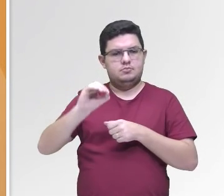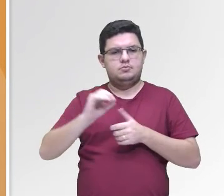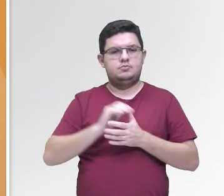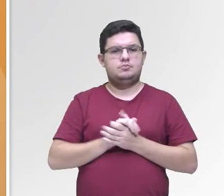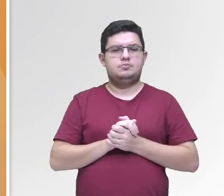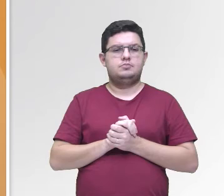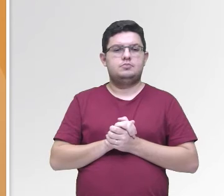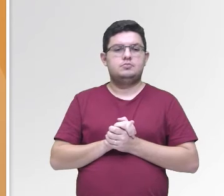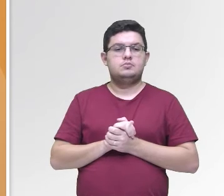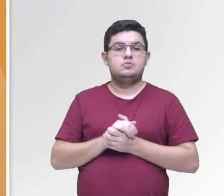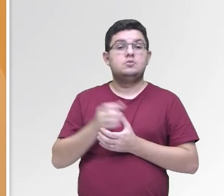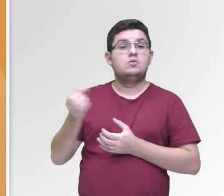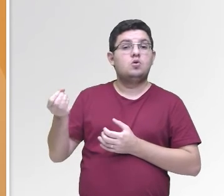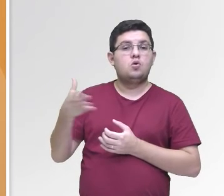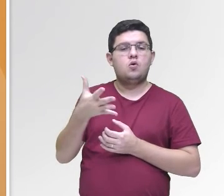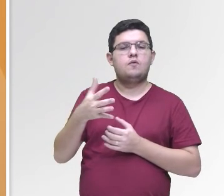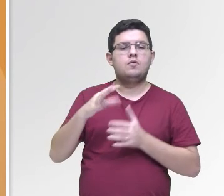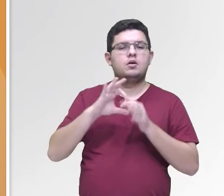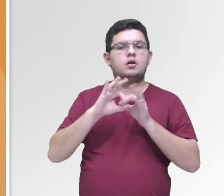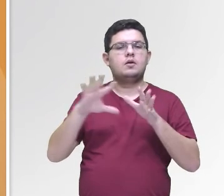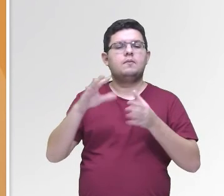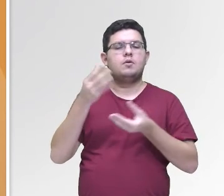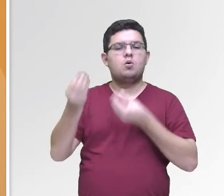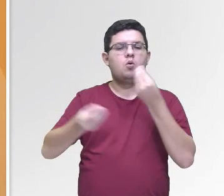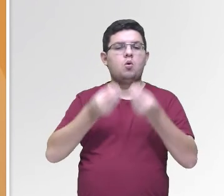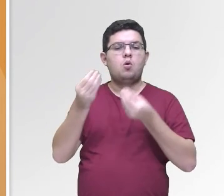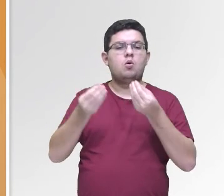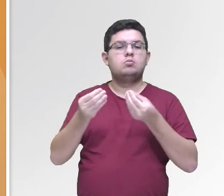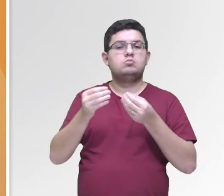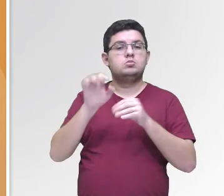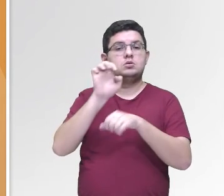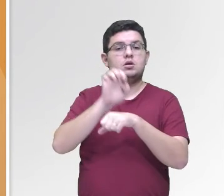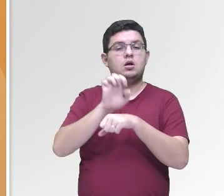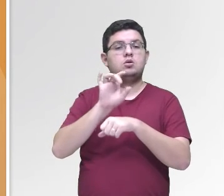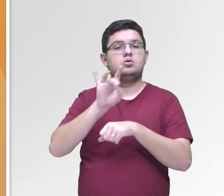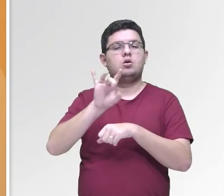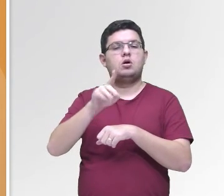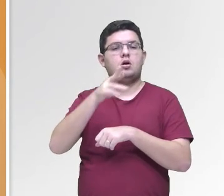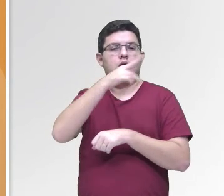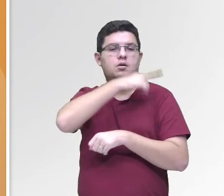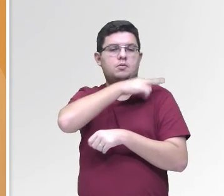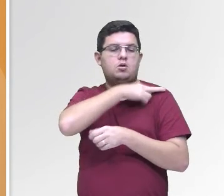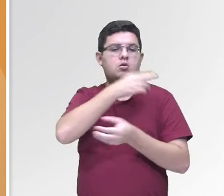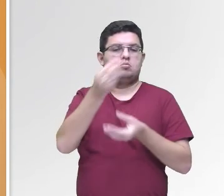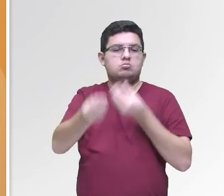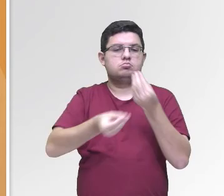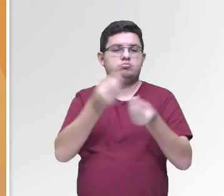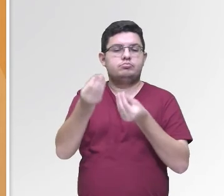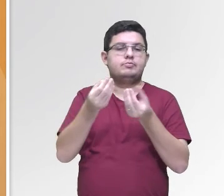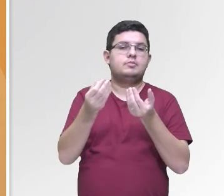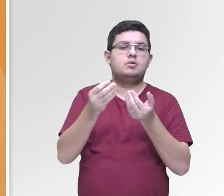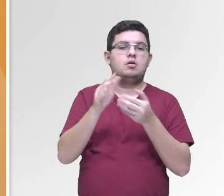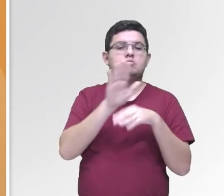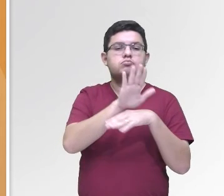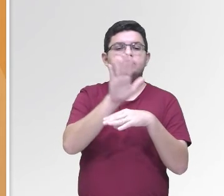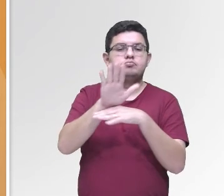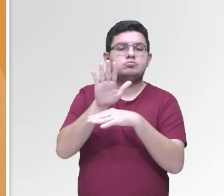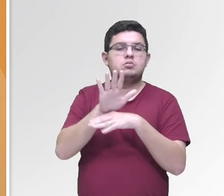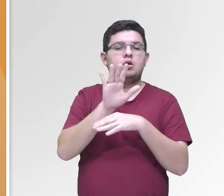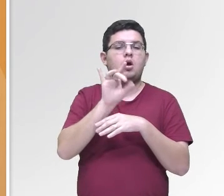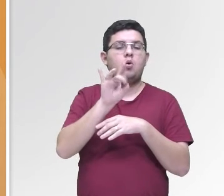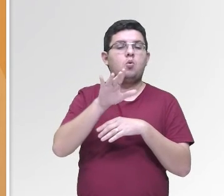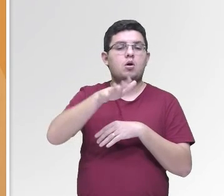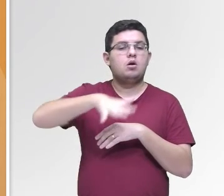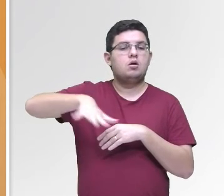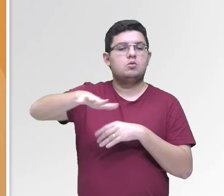neoliberalismo, entendia-se que a função do Estado era apenas dar condições, tá? Para que